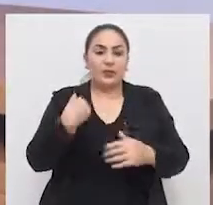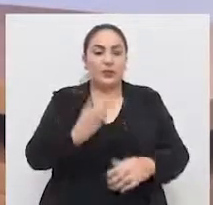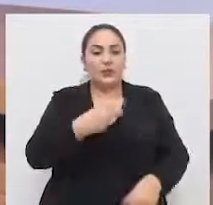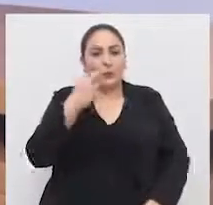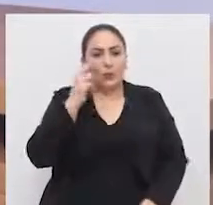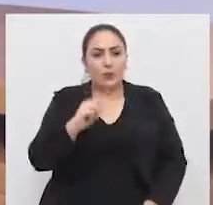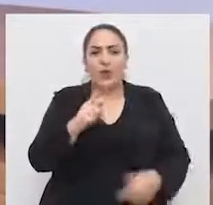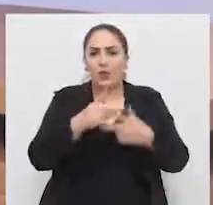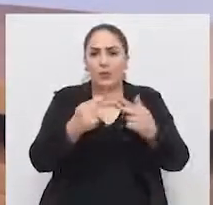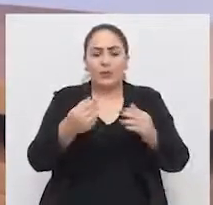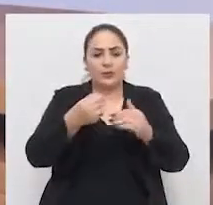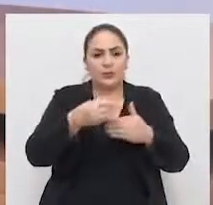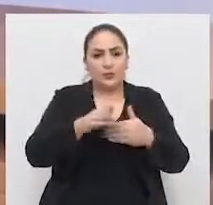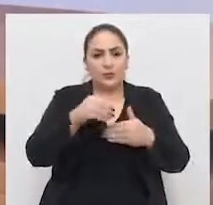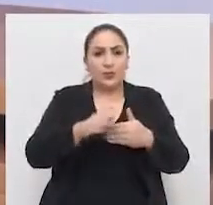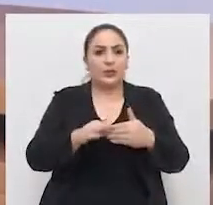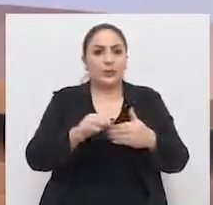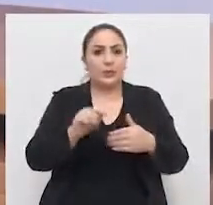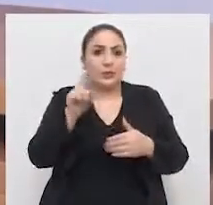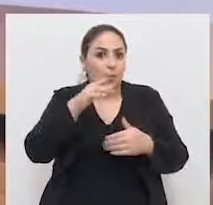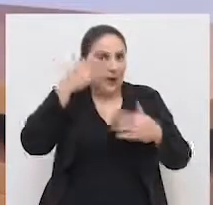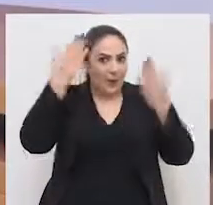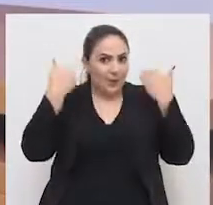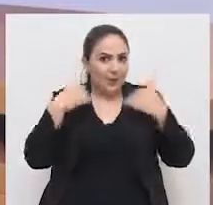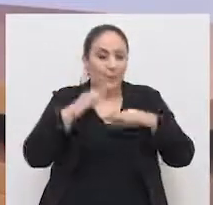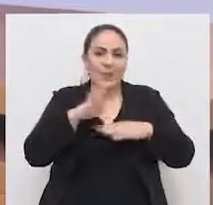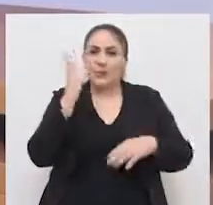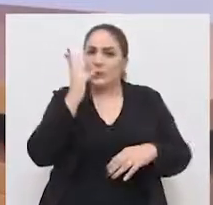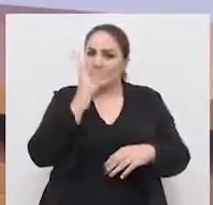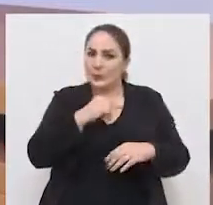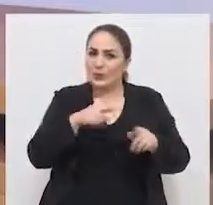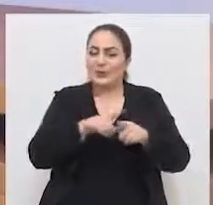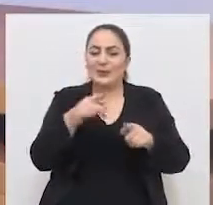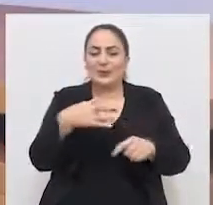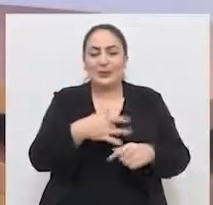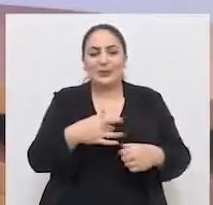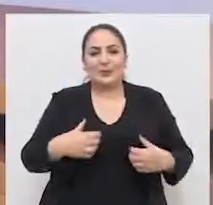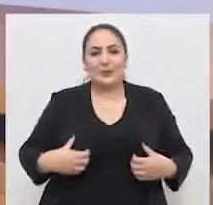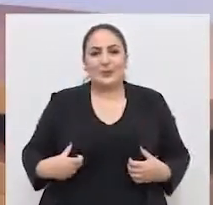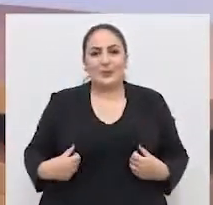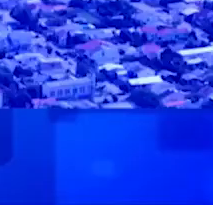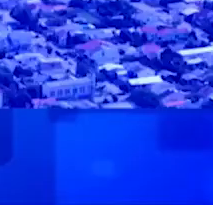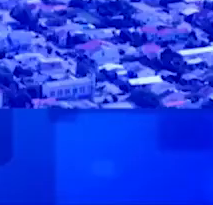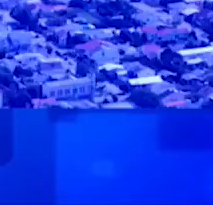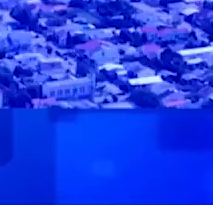vamos conferir algumas dicas para deixar o seu cabelo mais bonito e saudável.